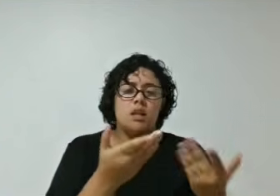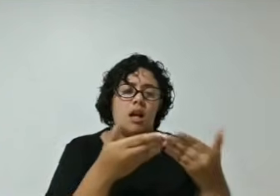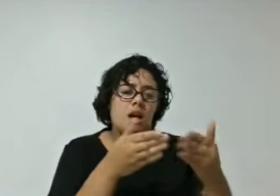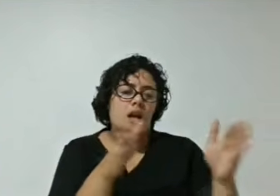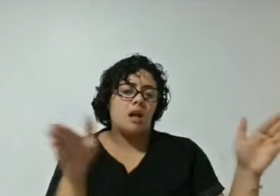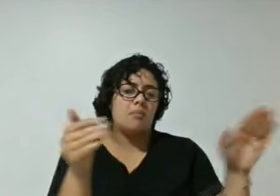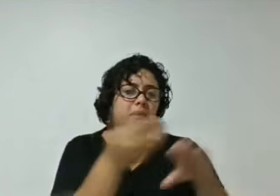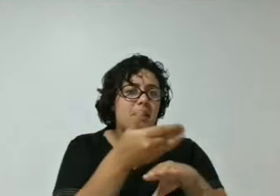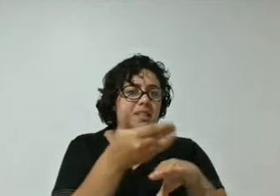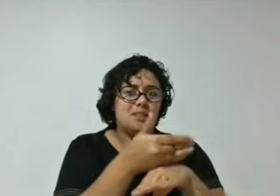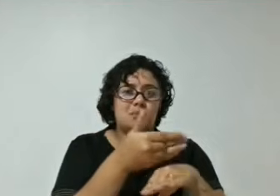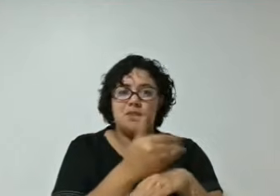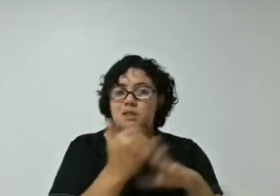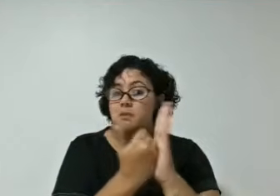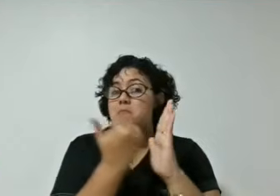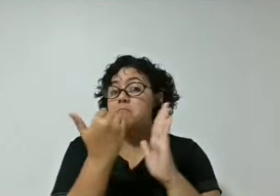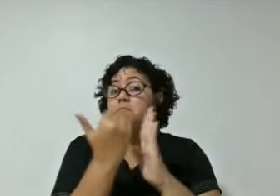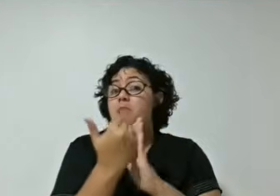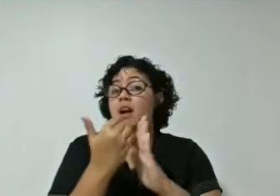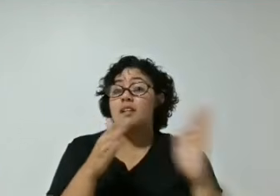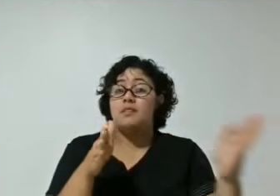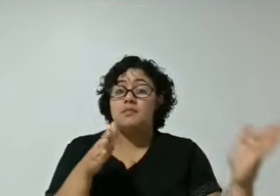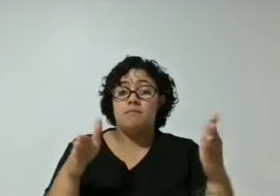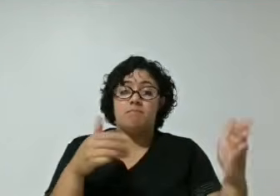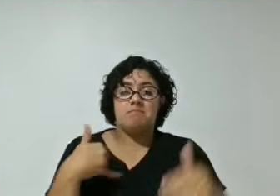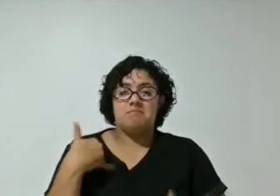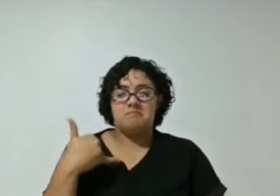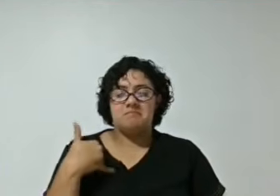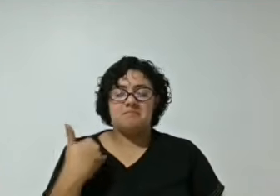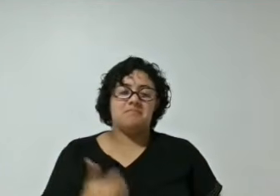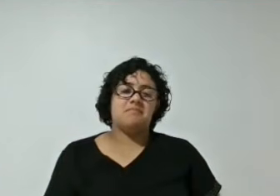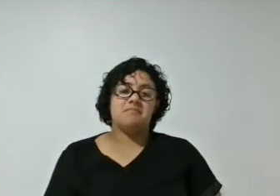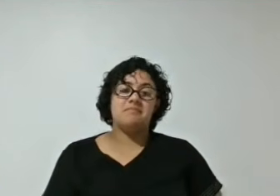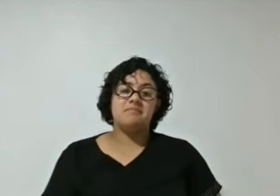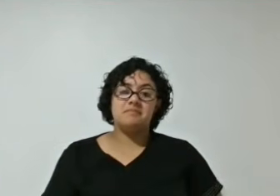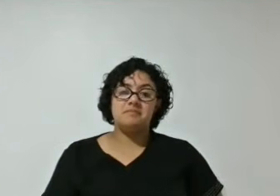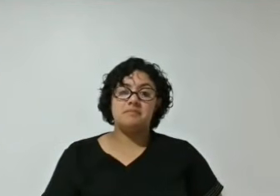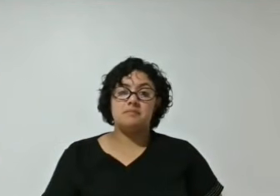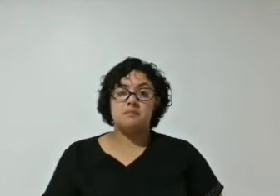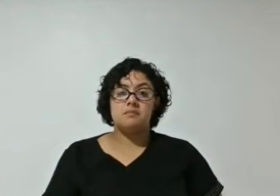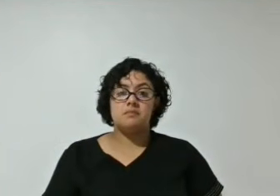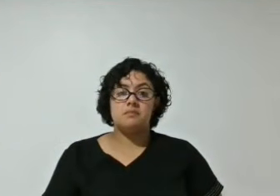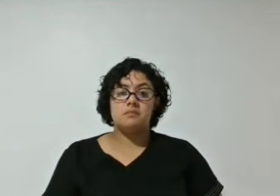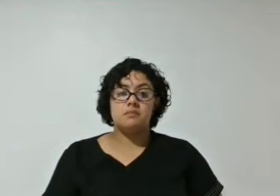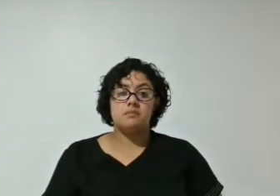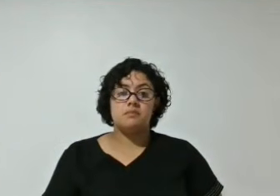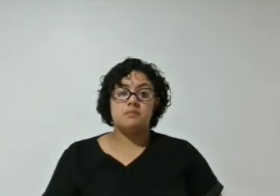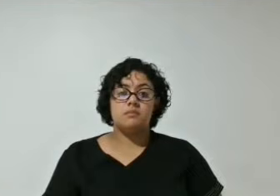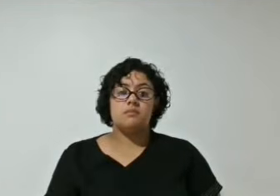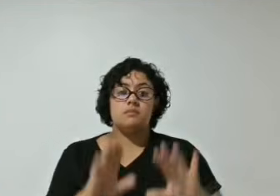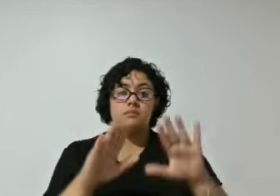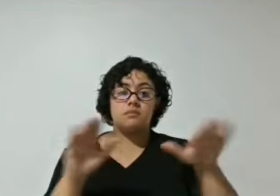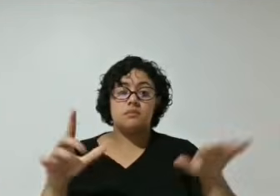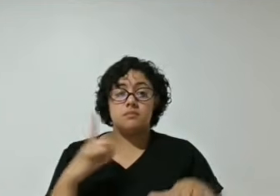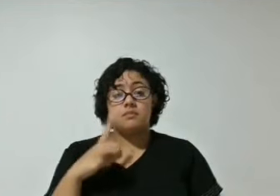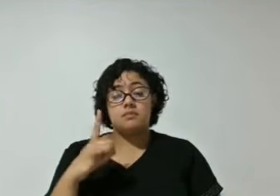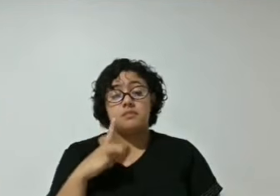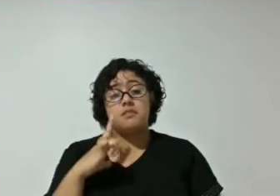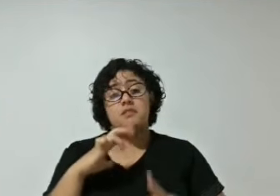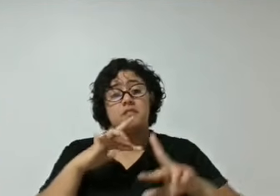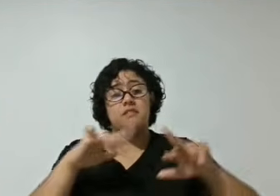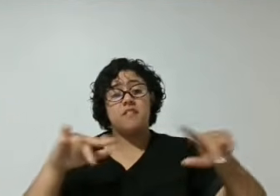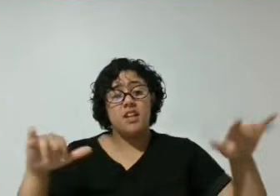participação dessa nova faixa etária? Sim. Olha, a gente tem várias atividades que atendem